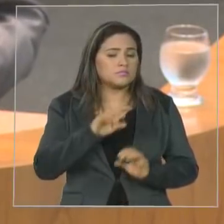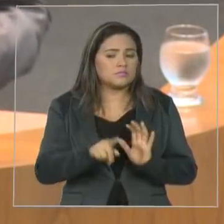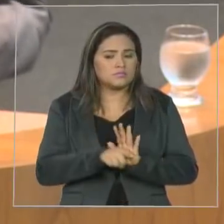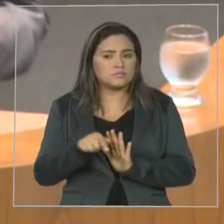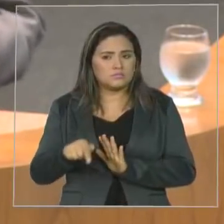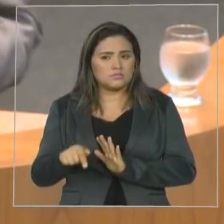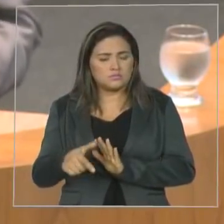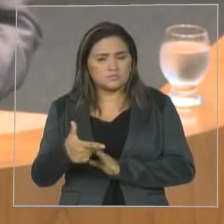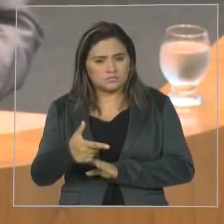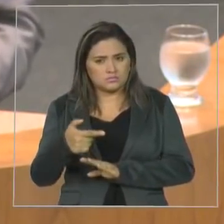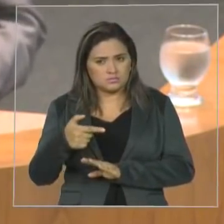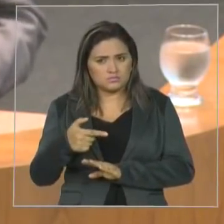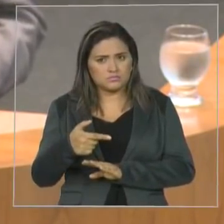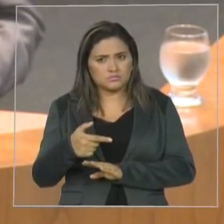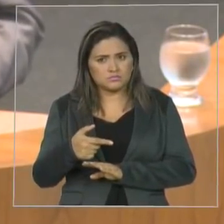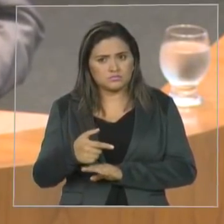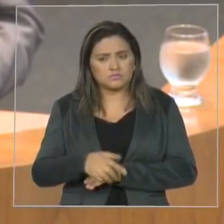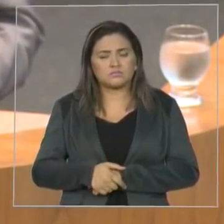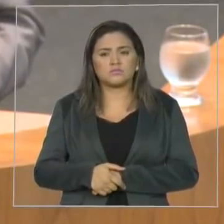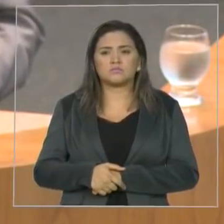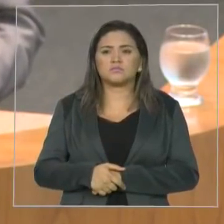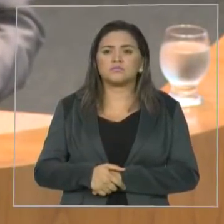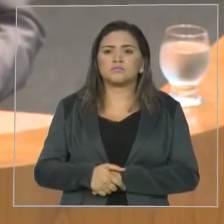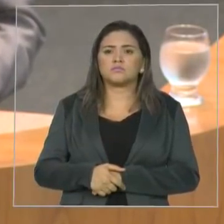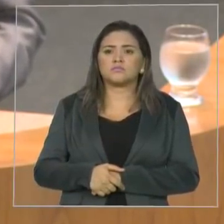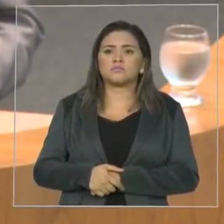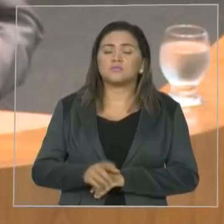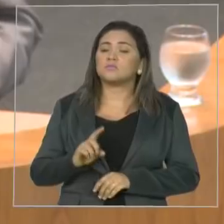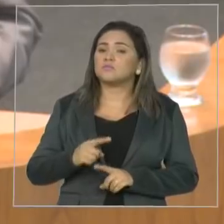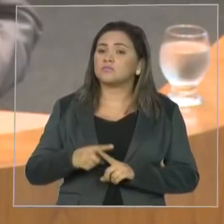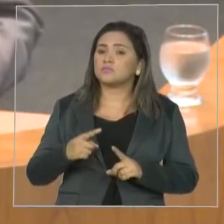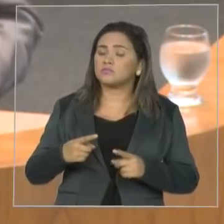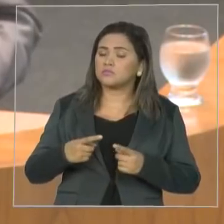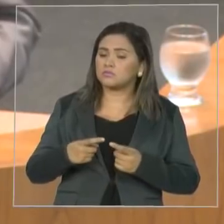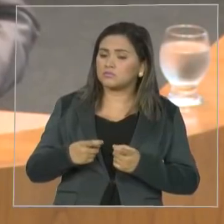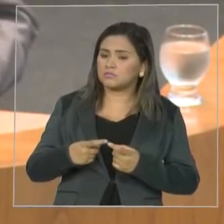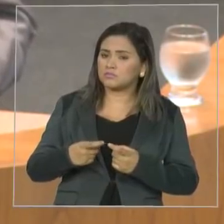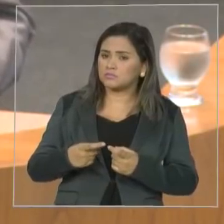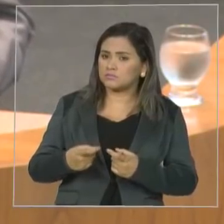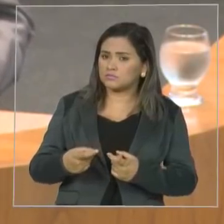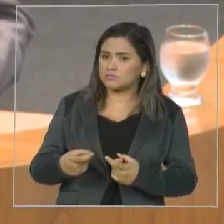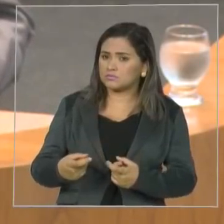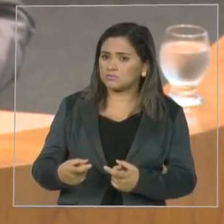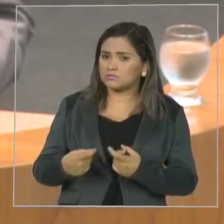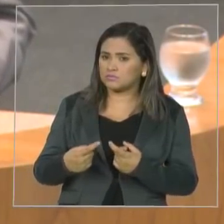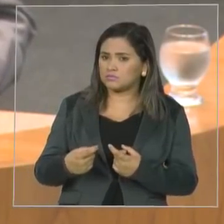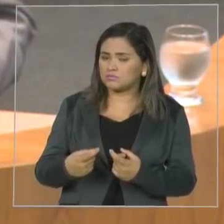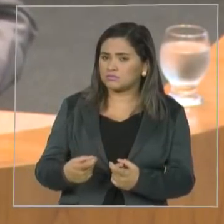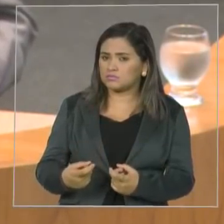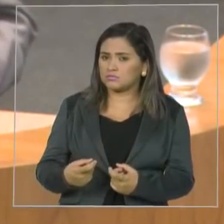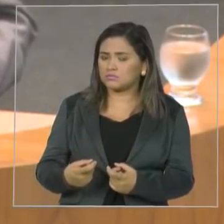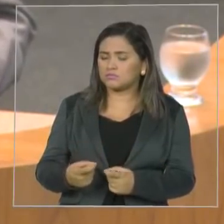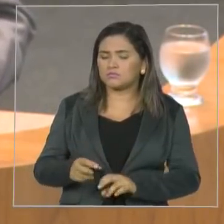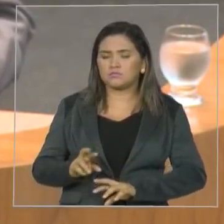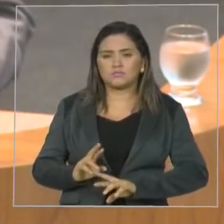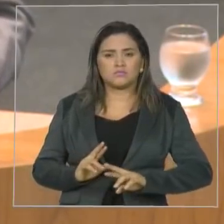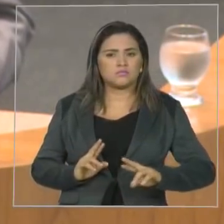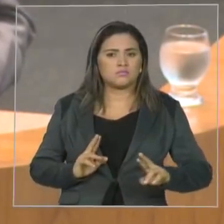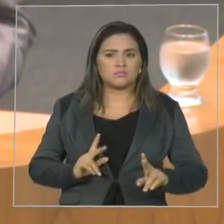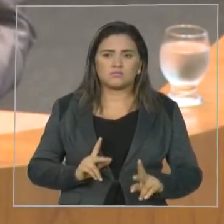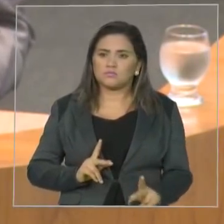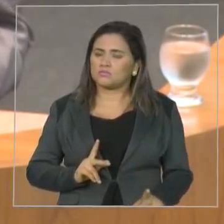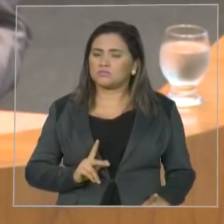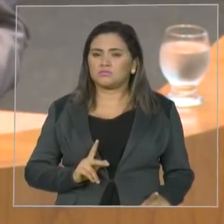fragilidade perante a lei. Qualquer militar que atira, ele atira para matar.